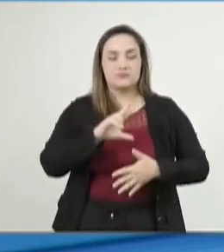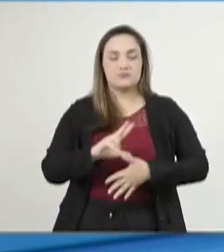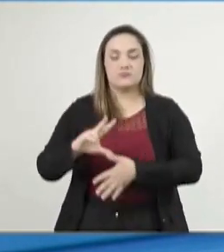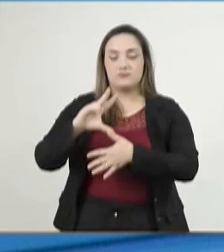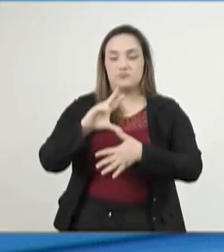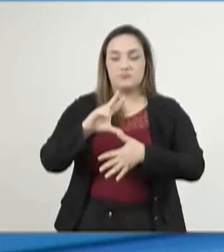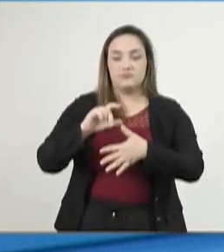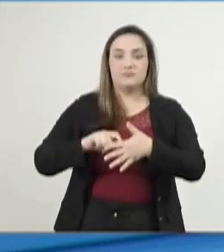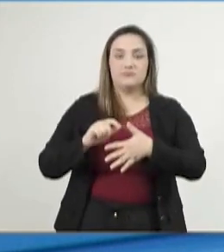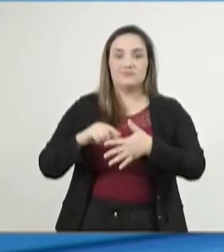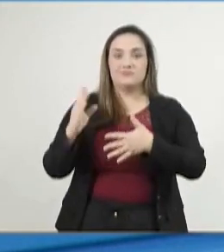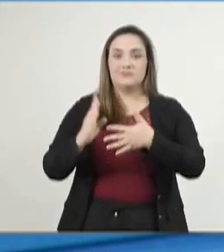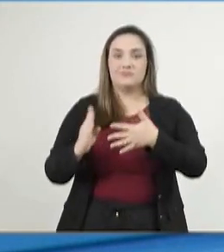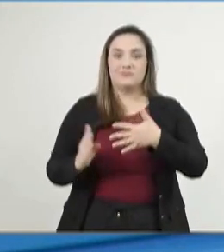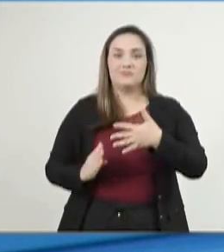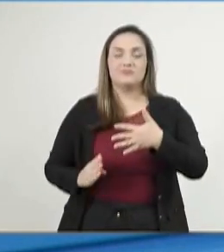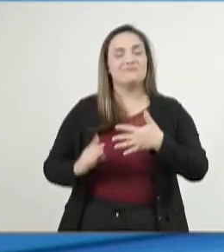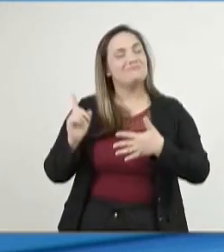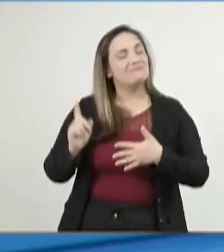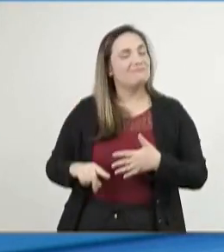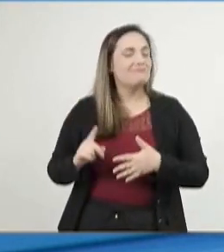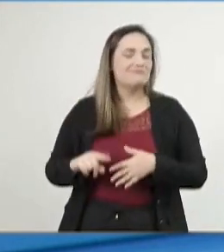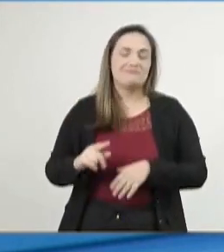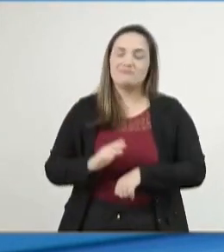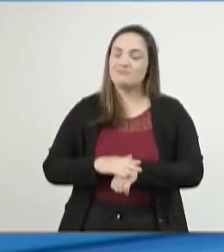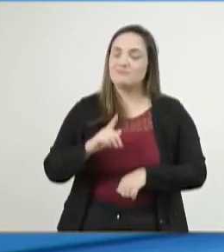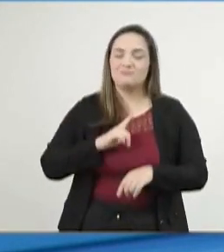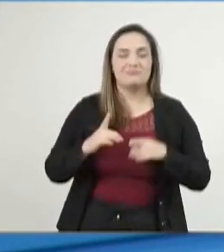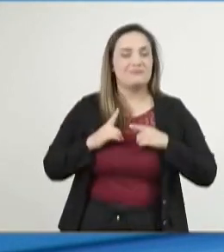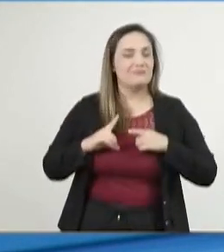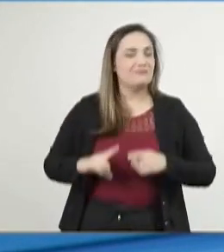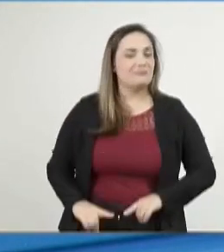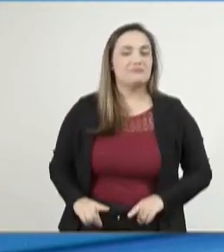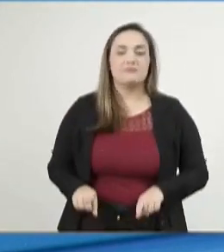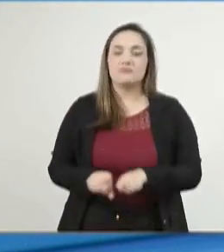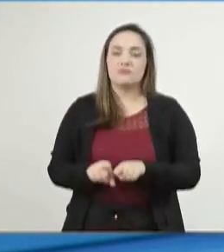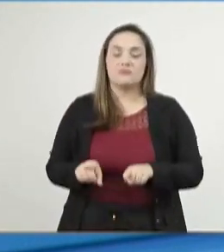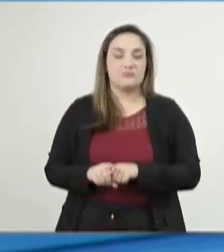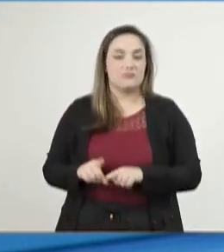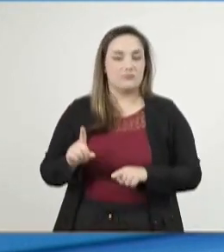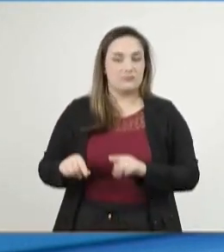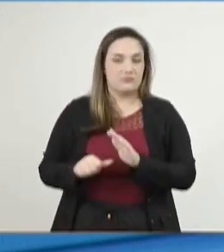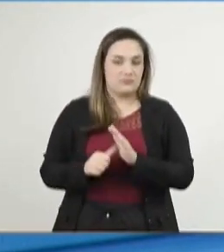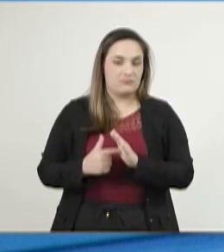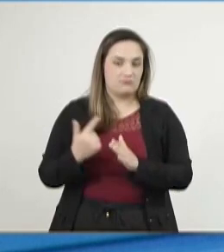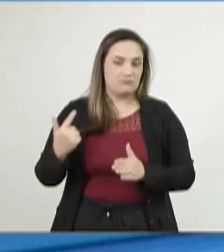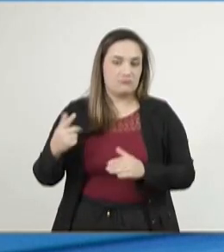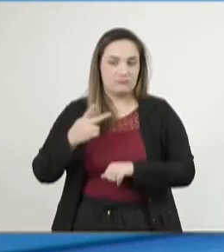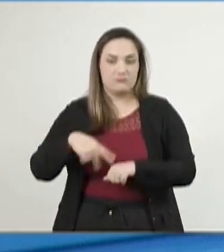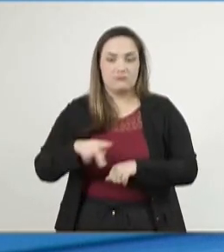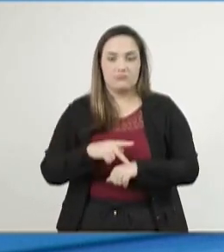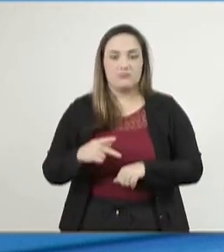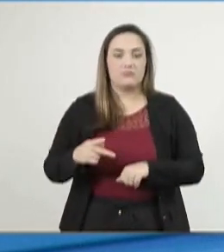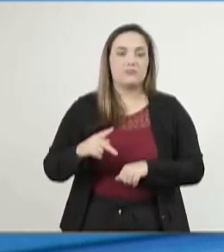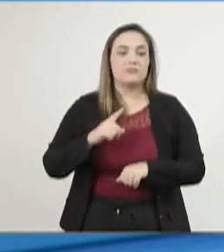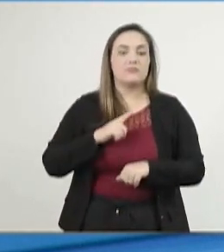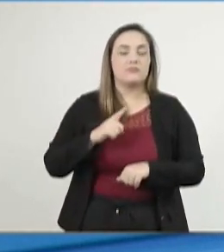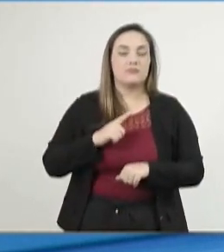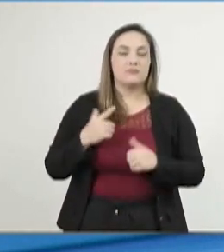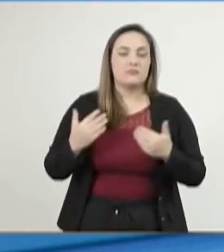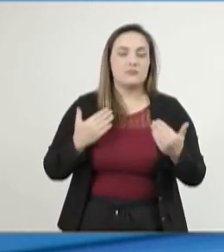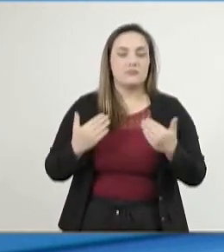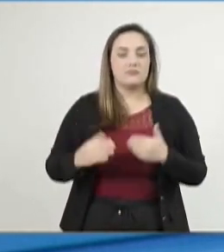o país com maior prevalência de depressão, além de ser o segundo país com maior prevalência nas